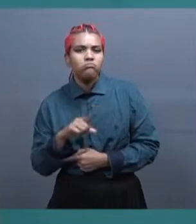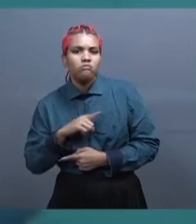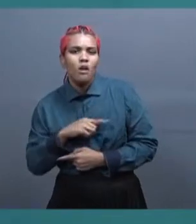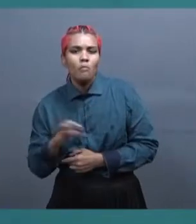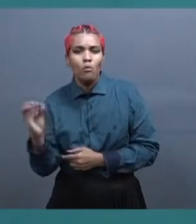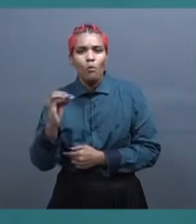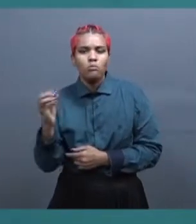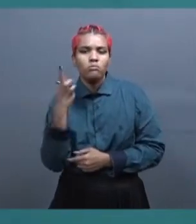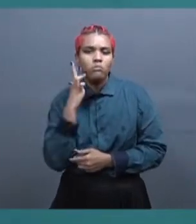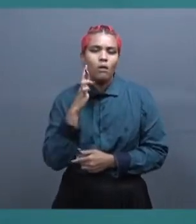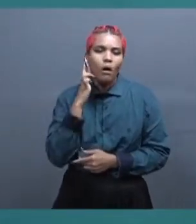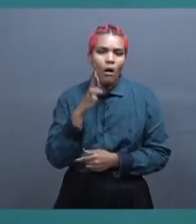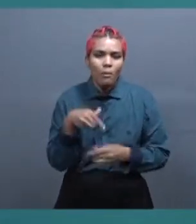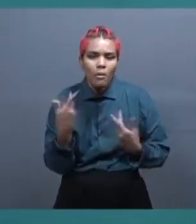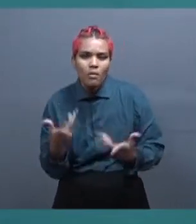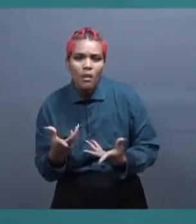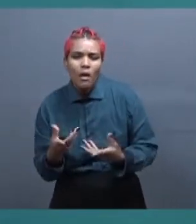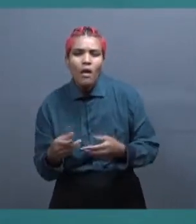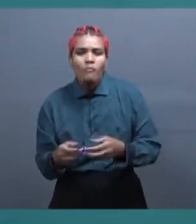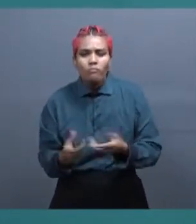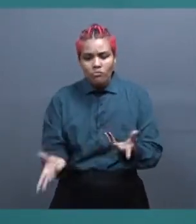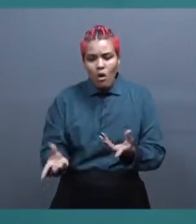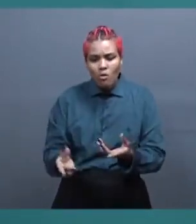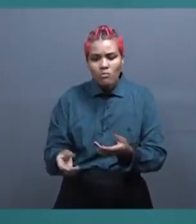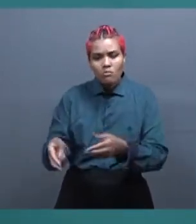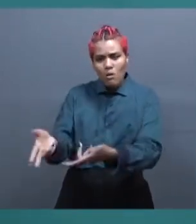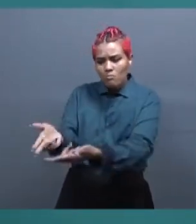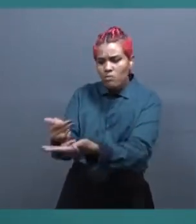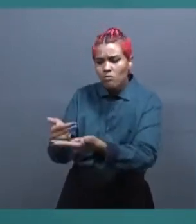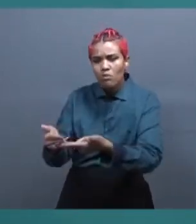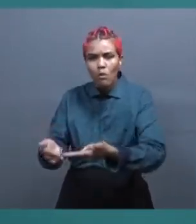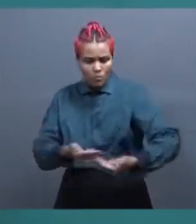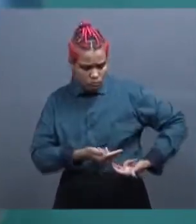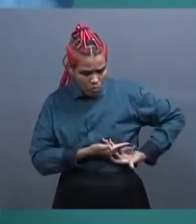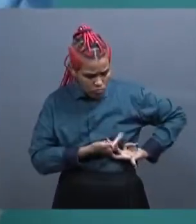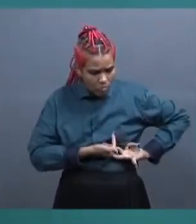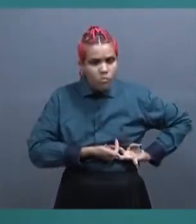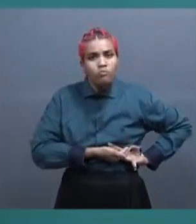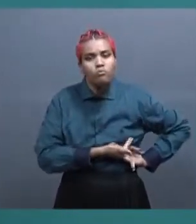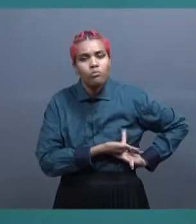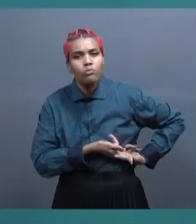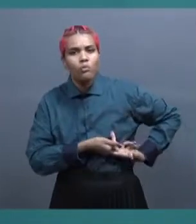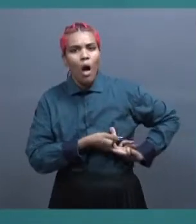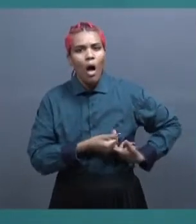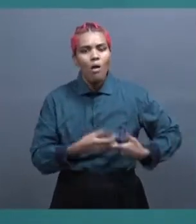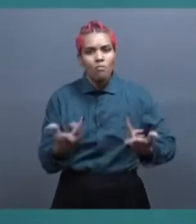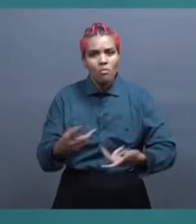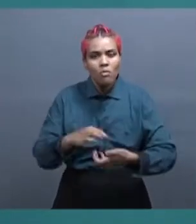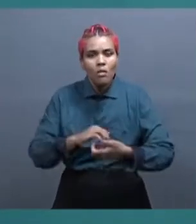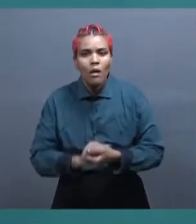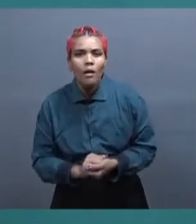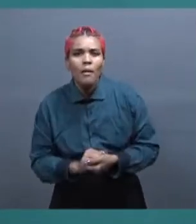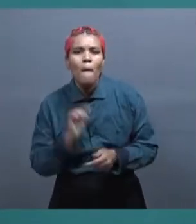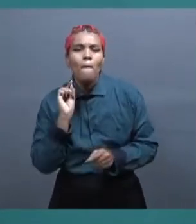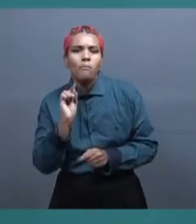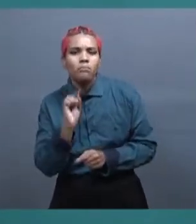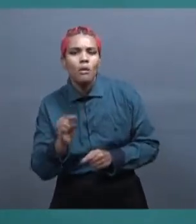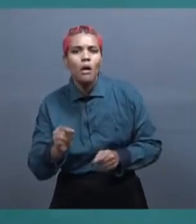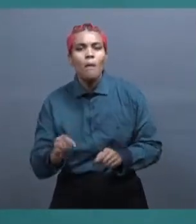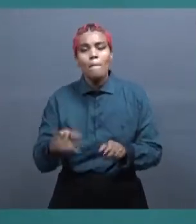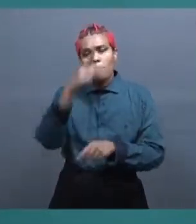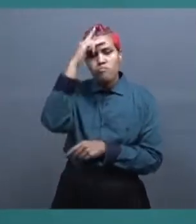mastectomia é a gente fazer reconstrução da auréola e ou senão como é também um nicho primavera de fazer uma flor onde foi assim